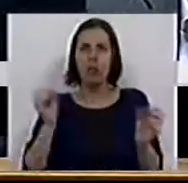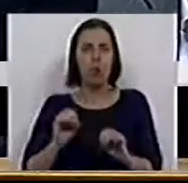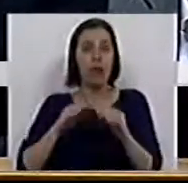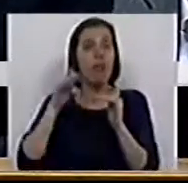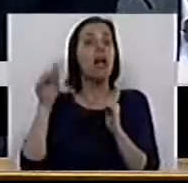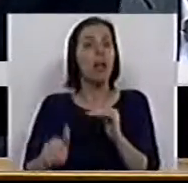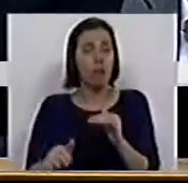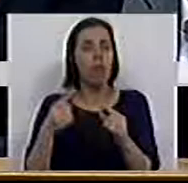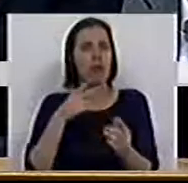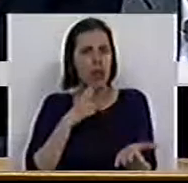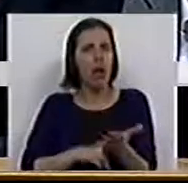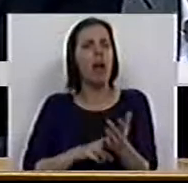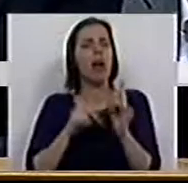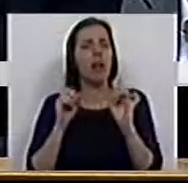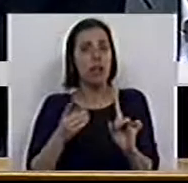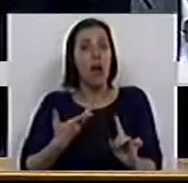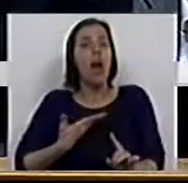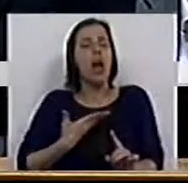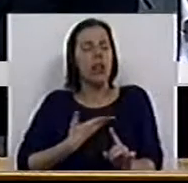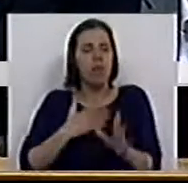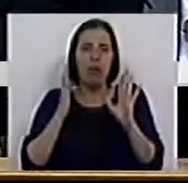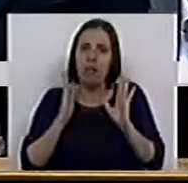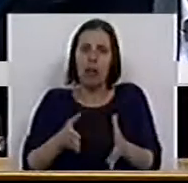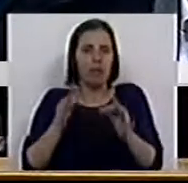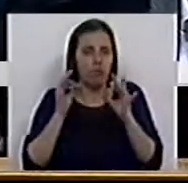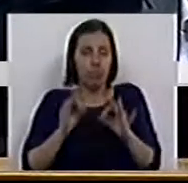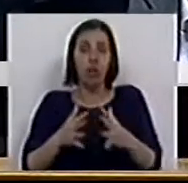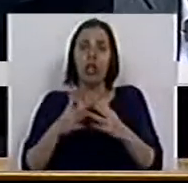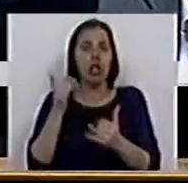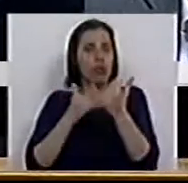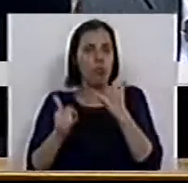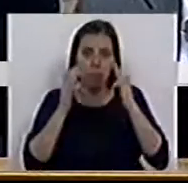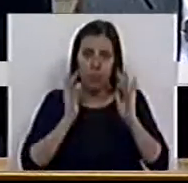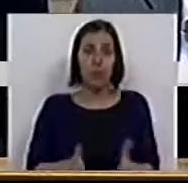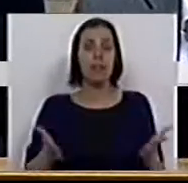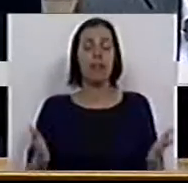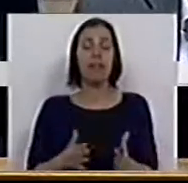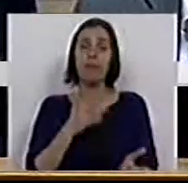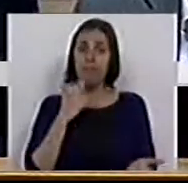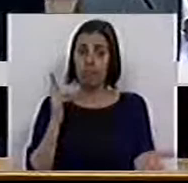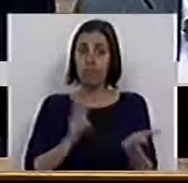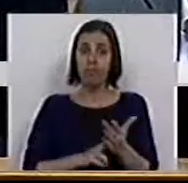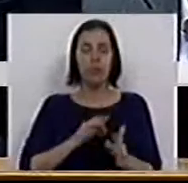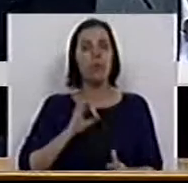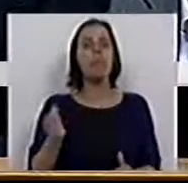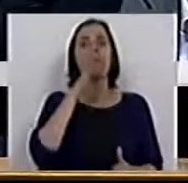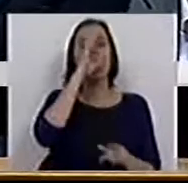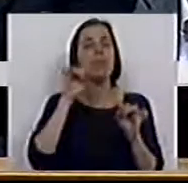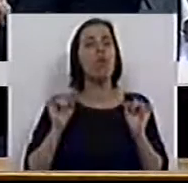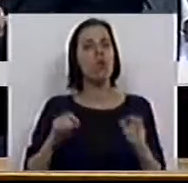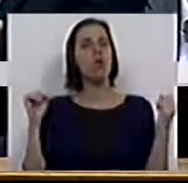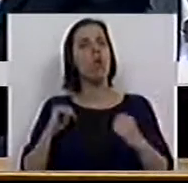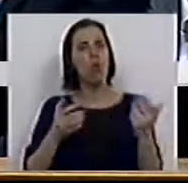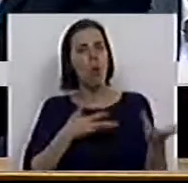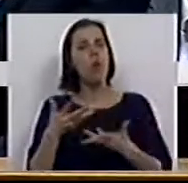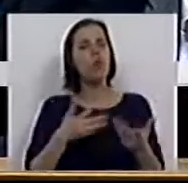em recessão, tinha razão e a dívida tem de ser mesmo reestruturada. A verdade, Sr. Primeiro-Ministro, é que há hoje um